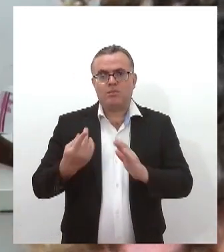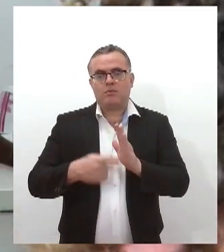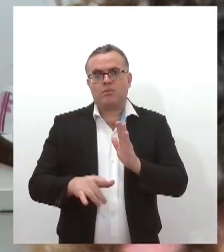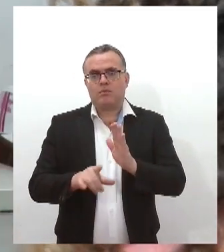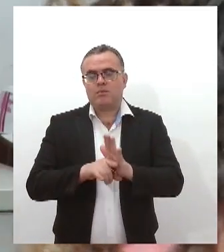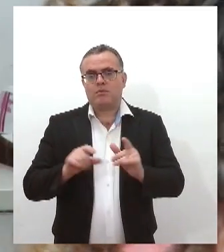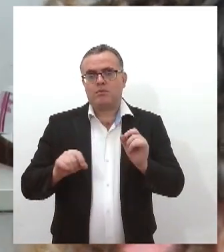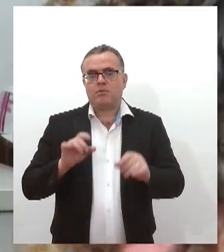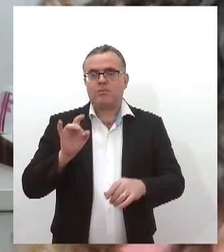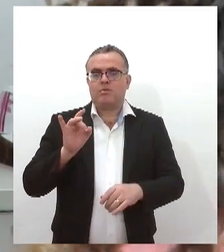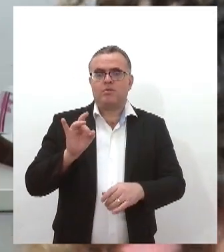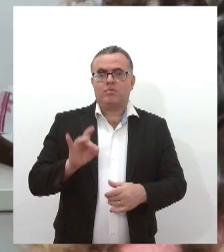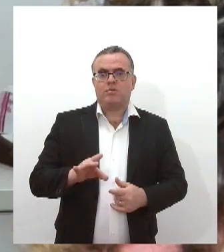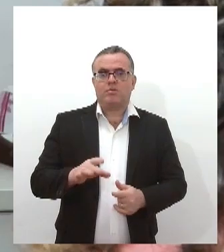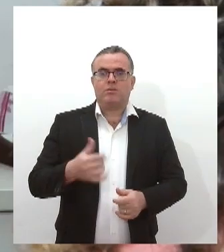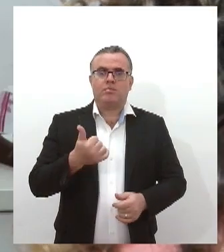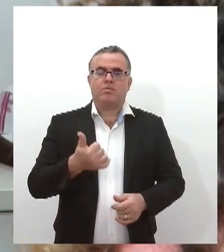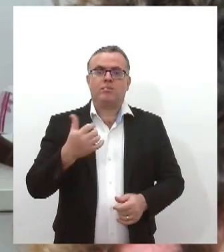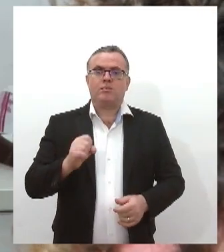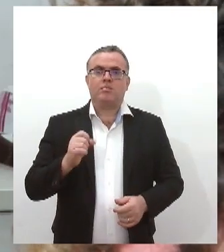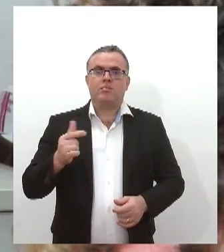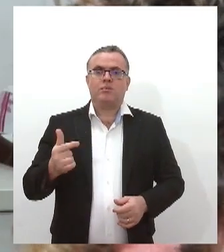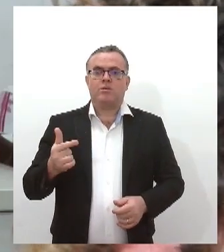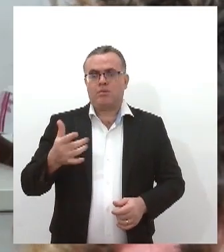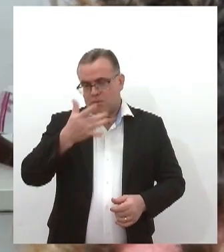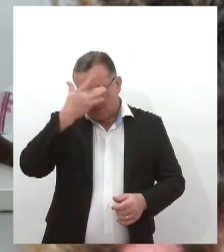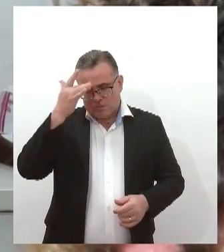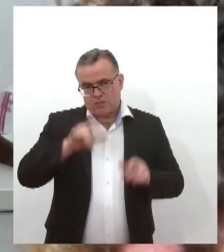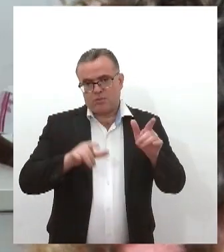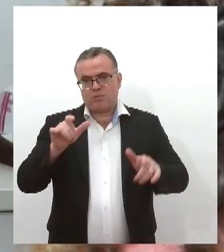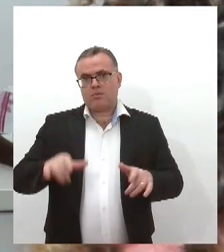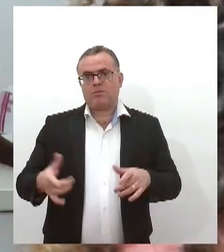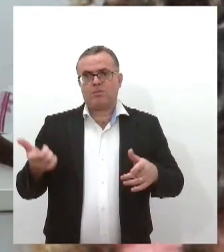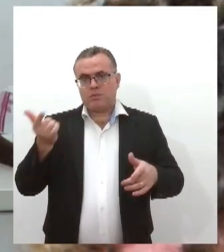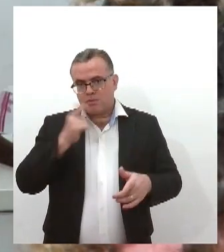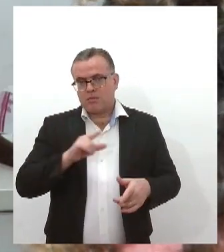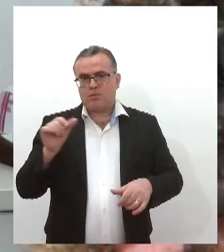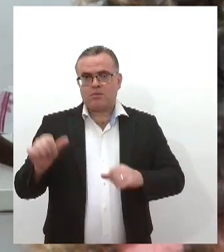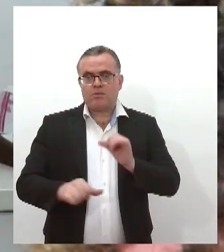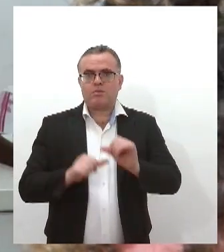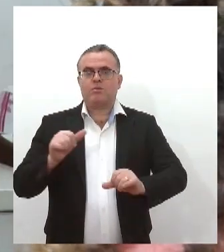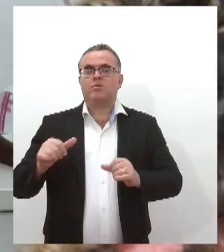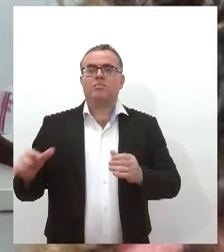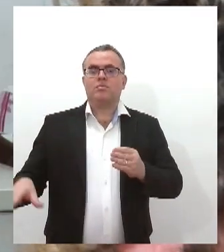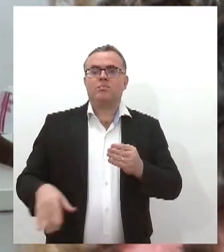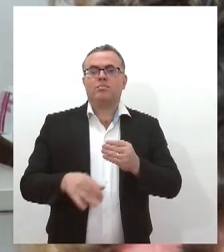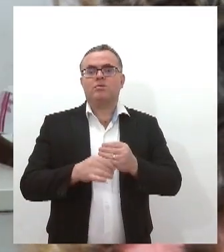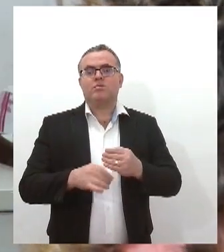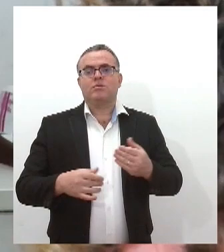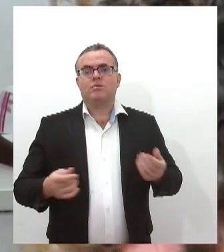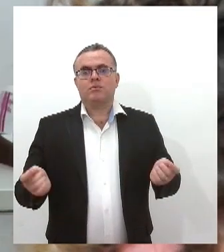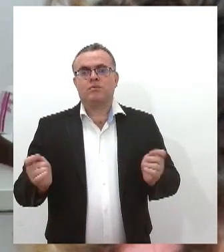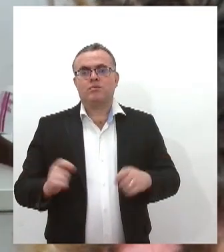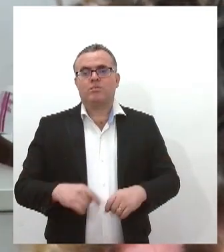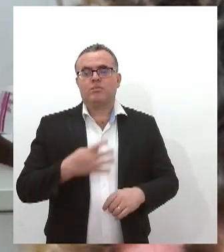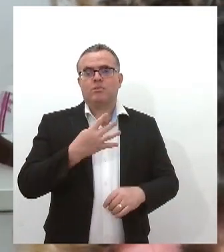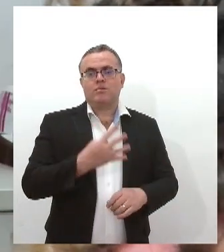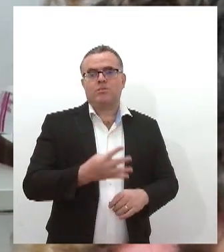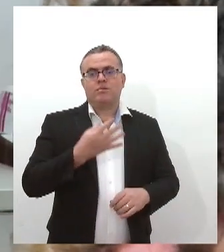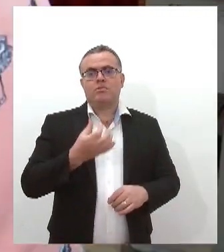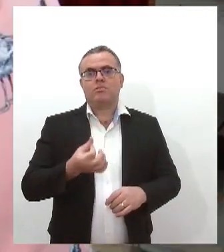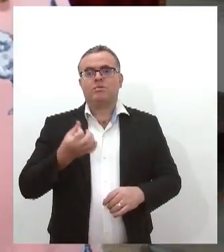apenas 182 pessoas. Com o recorte, com a mudança da lei, hoje a gente estende e consegue atender até 466 hoje